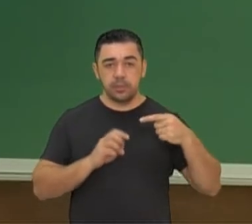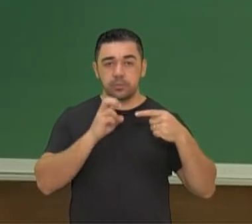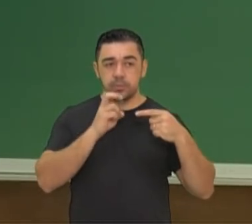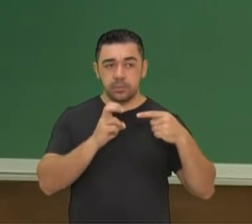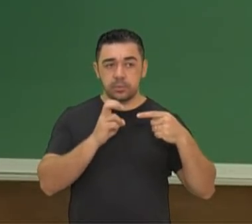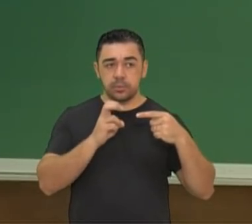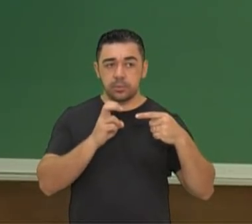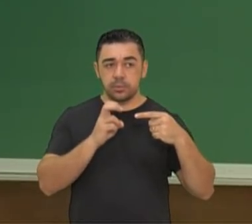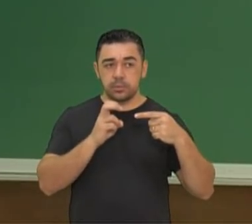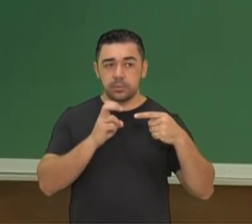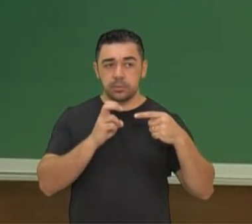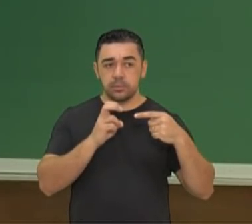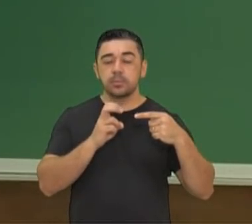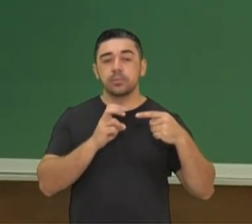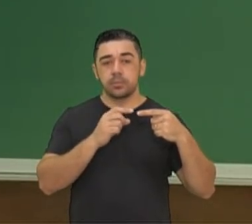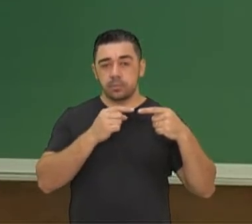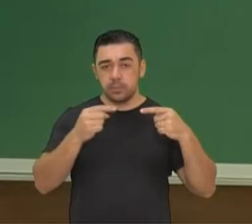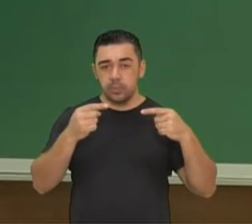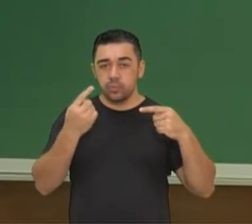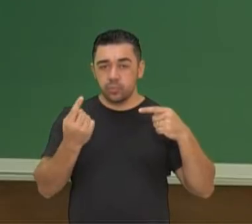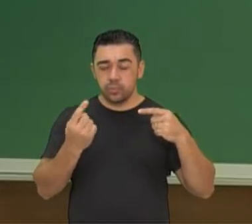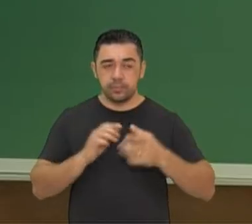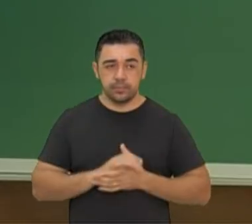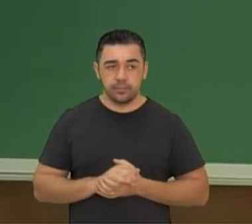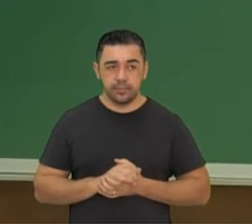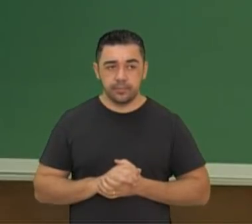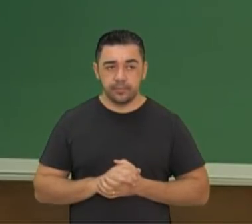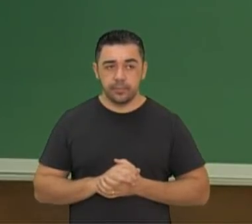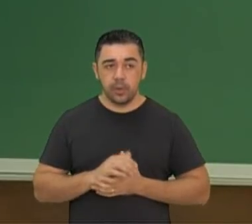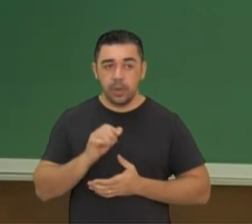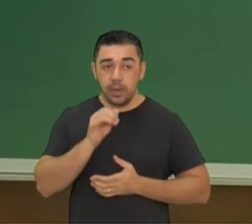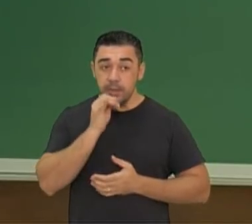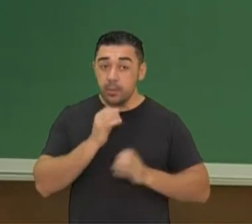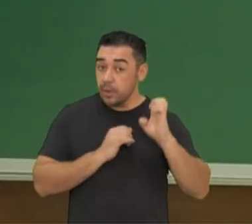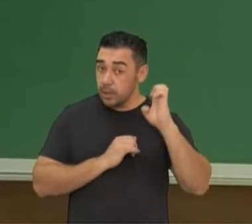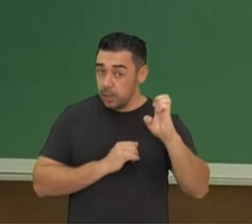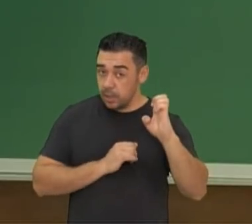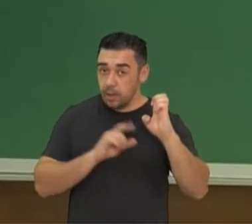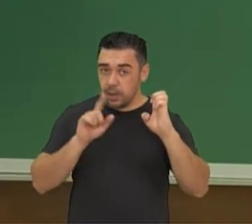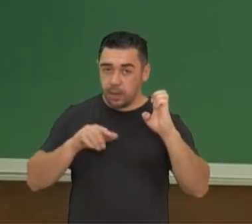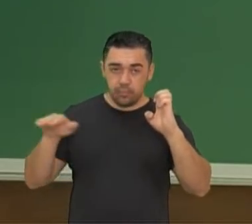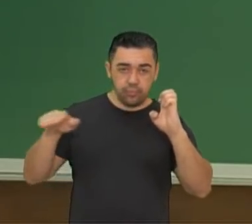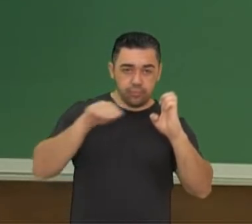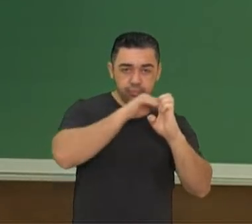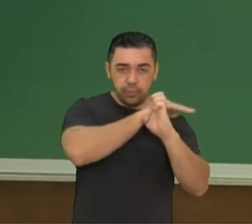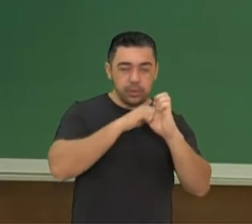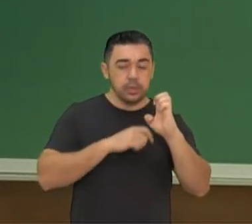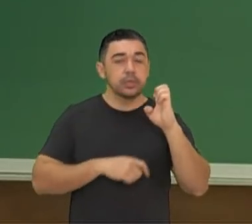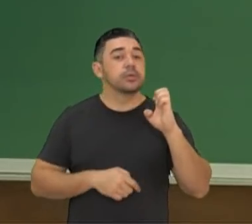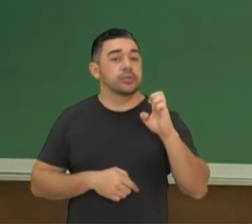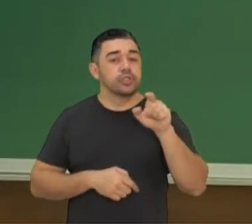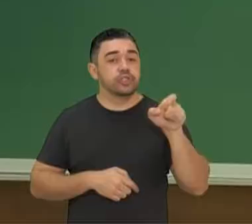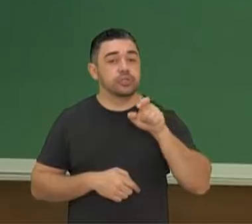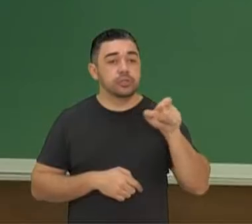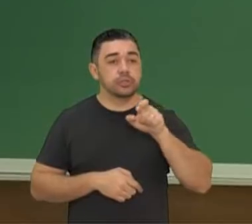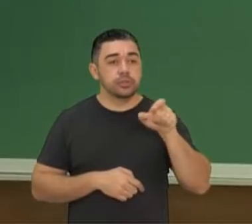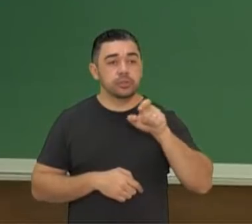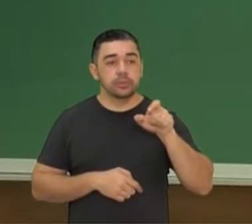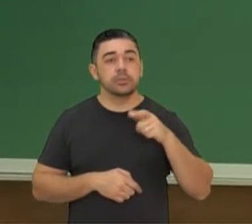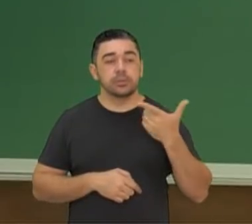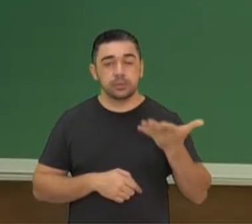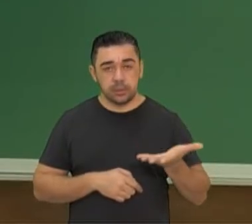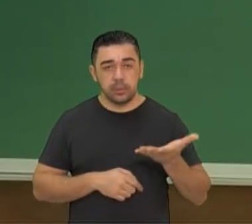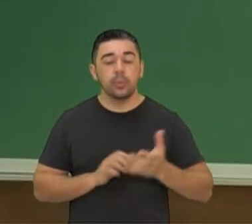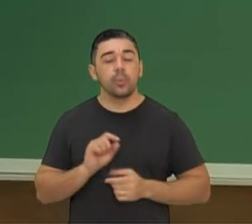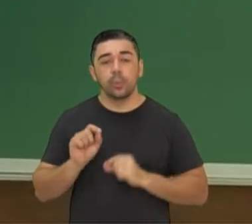Certo? Ponto E é um ponto de fronteira, ele é um ponto no eixo x entre o quadrante 2 e quadrante